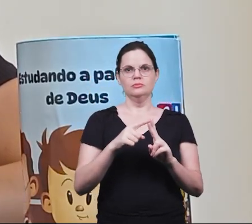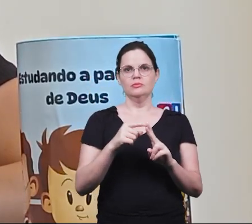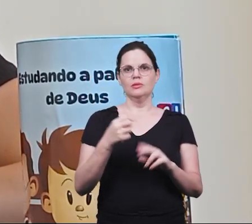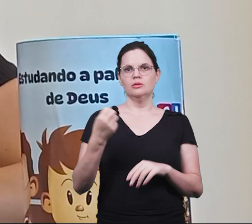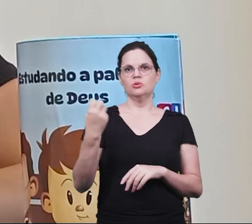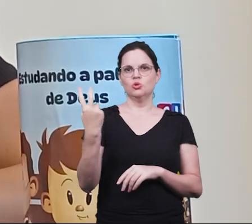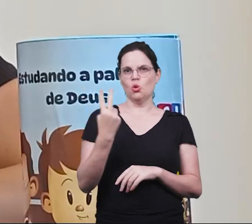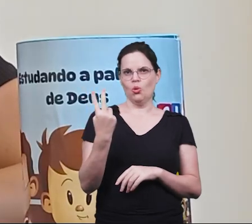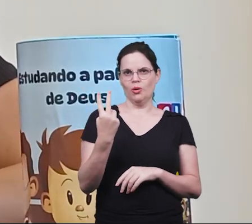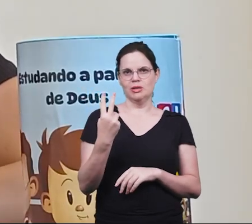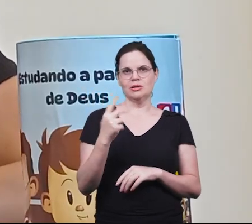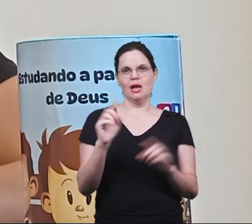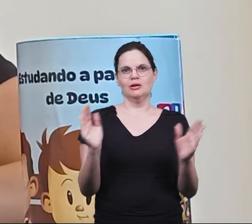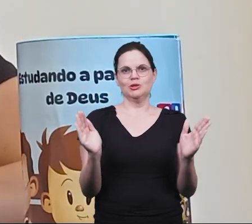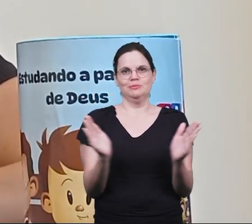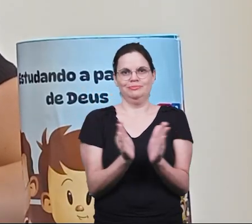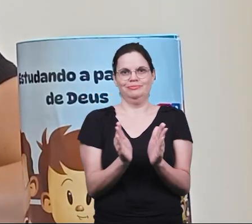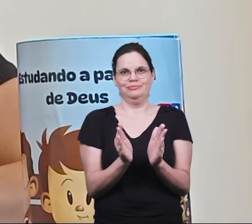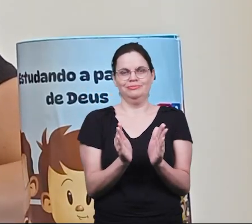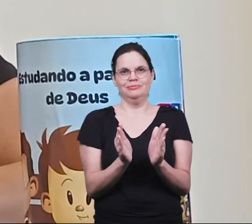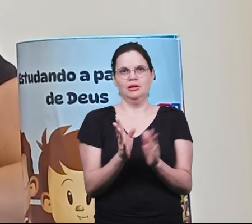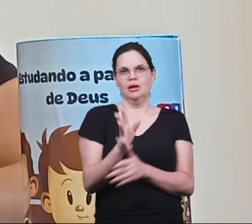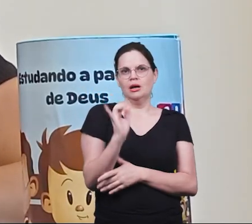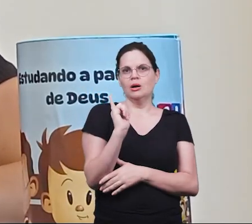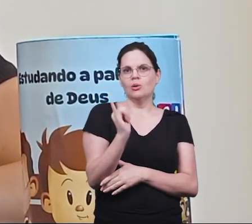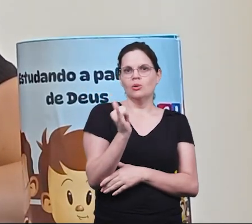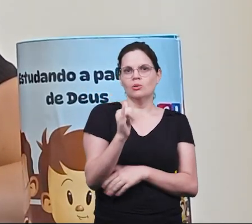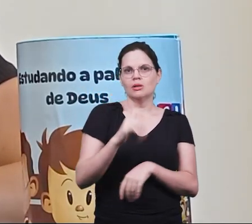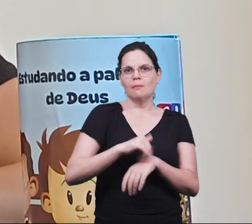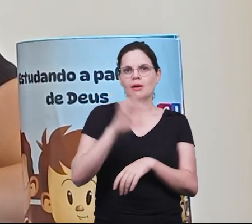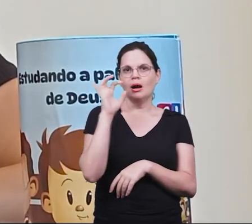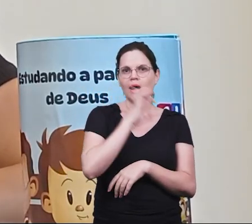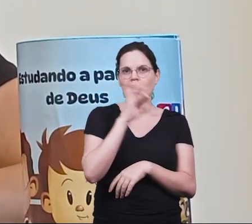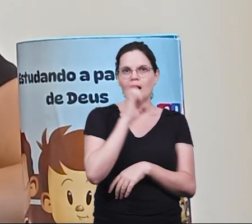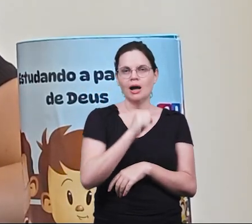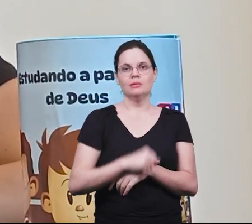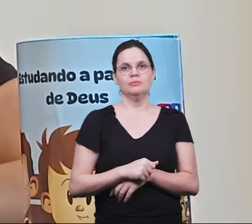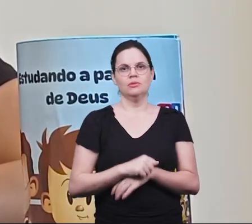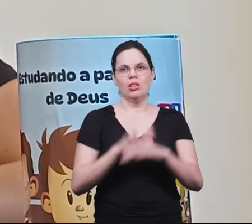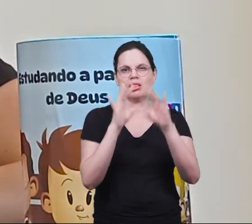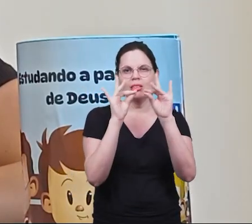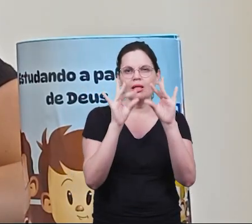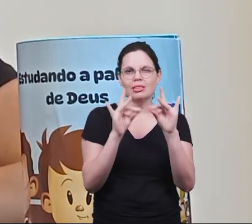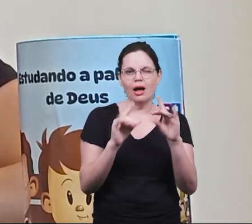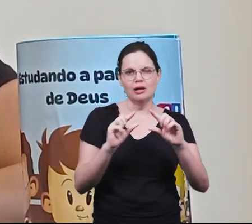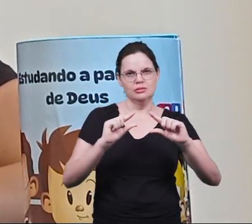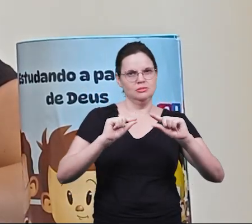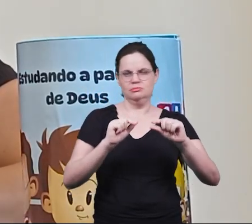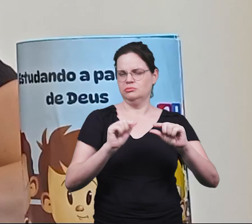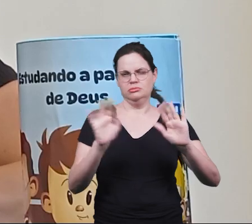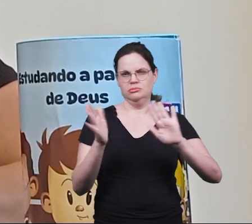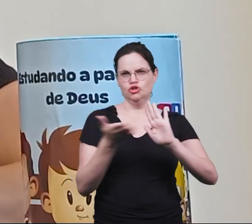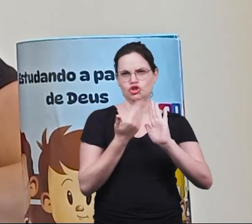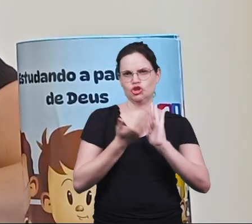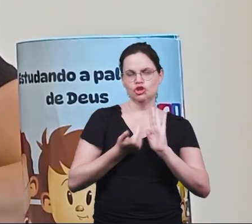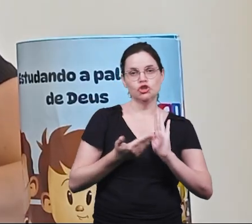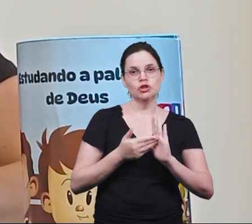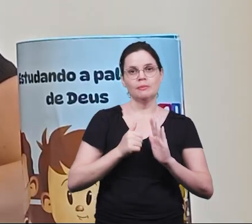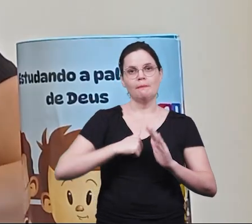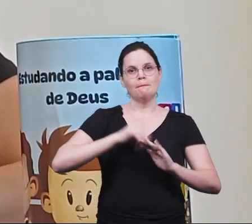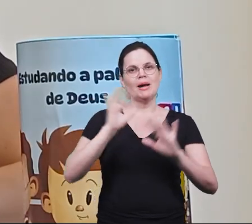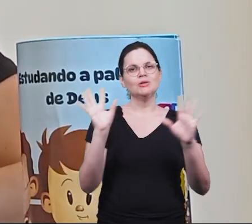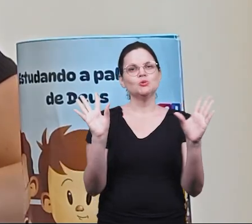um pouco mais enxuto. Nós contaríamos de uma maneira mais rápida, com menos detalhes, né? A